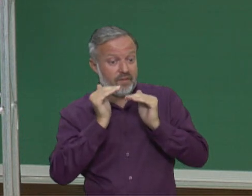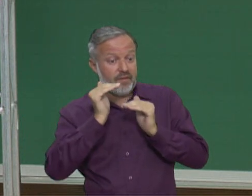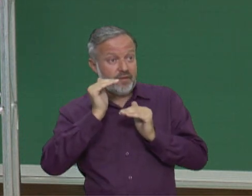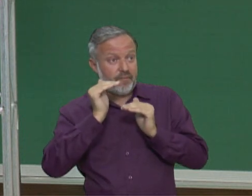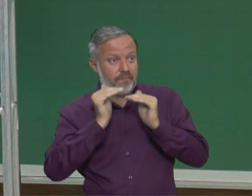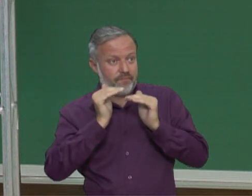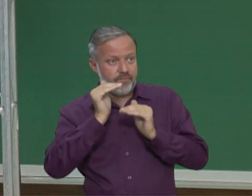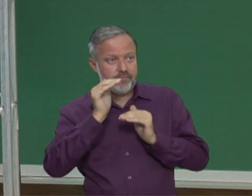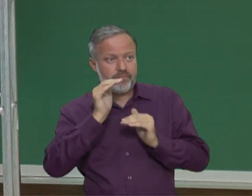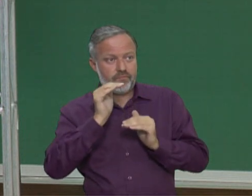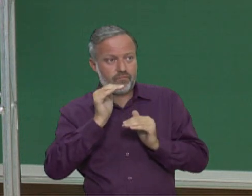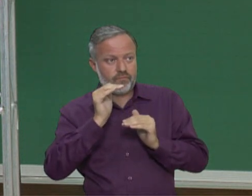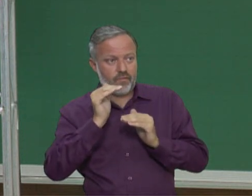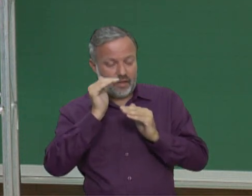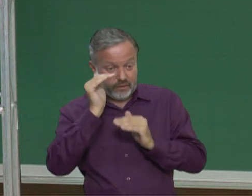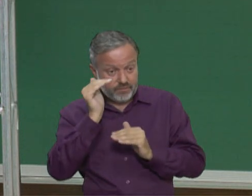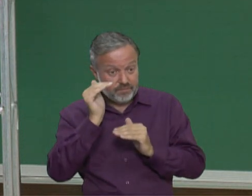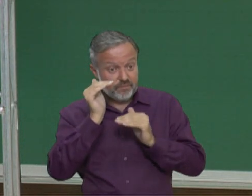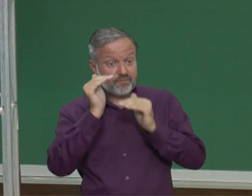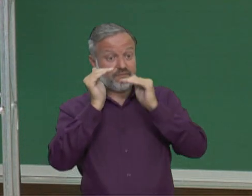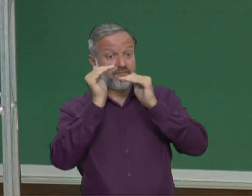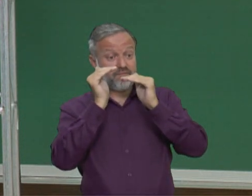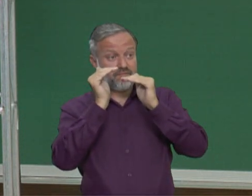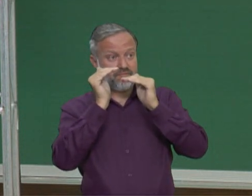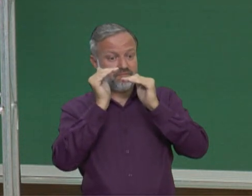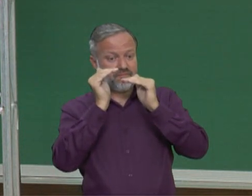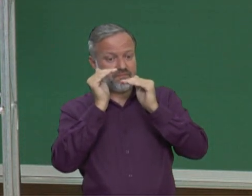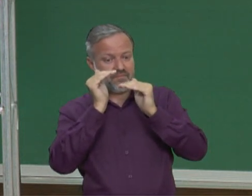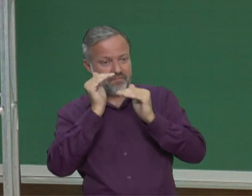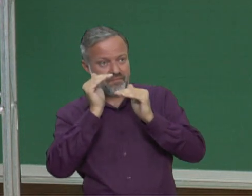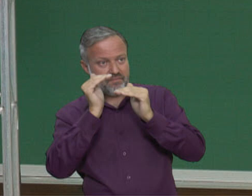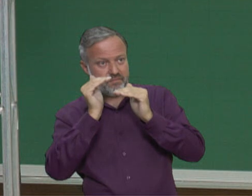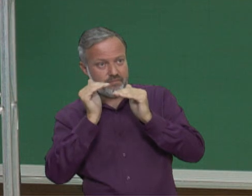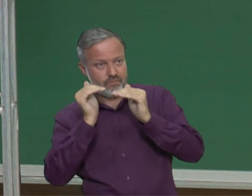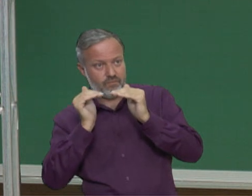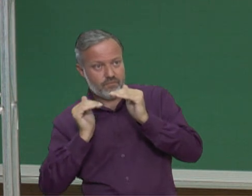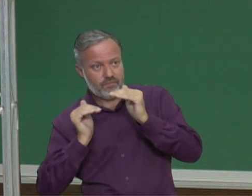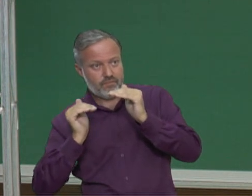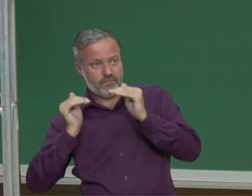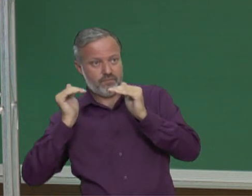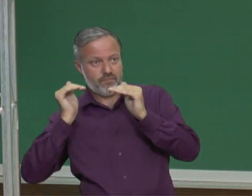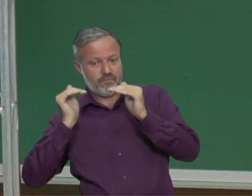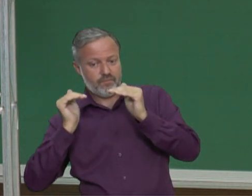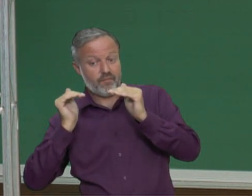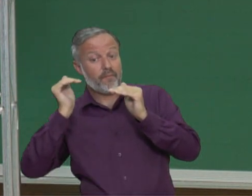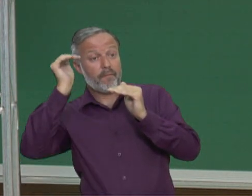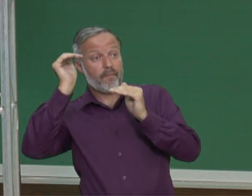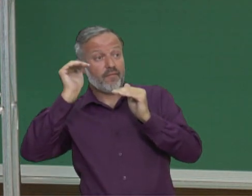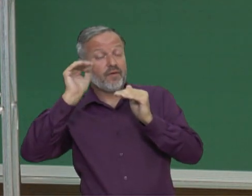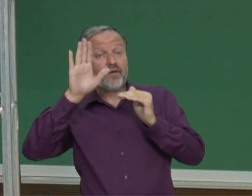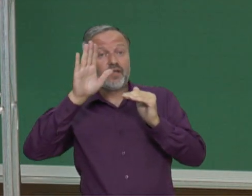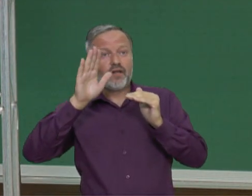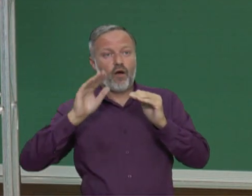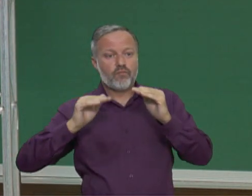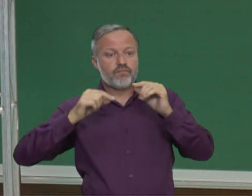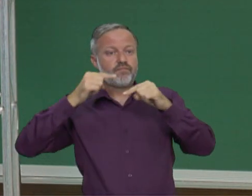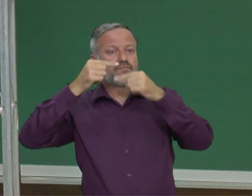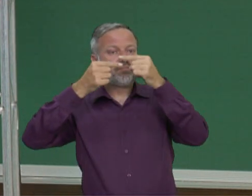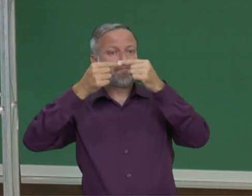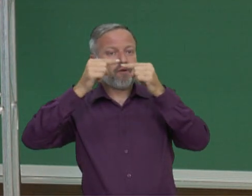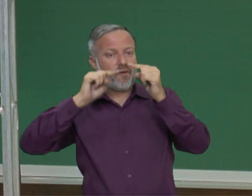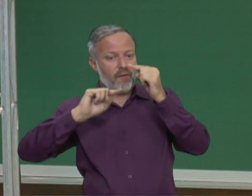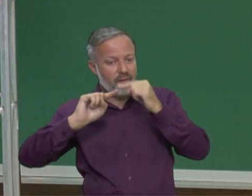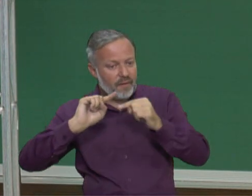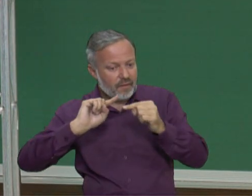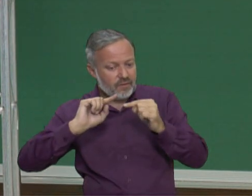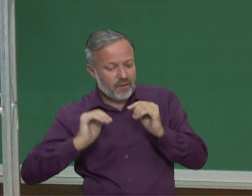quê? Uma hora ele pode ter um avanço maior, outra hora não, principalmente países que estão em desenvolvimento ou subdesenvolvidos, tá? Isso é